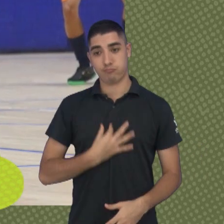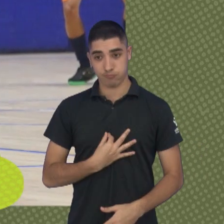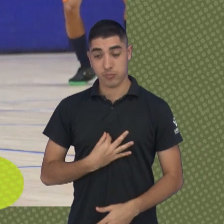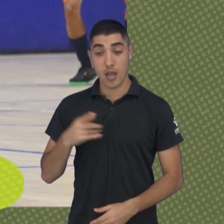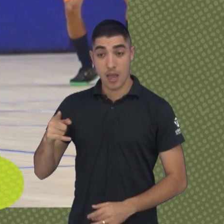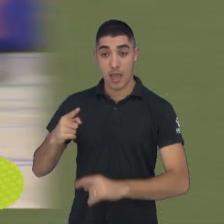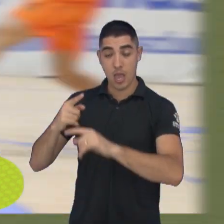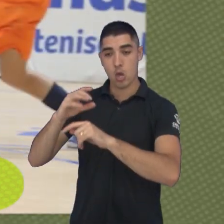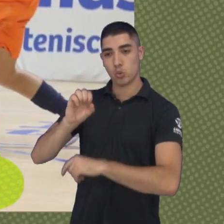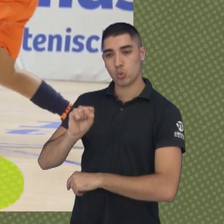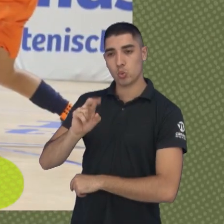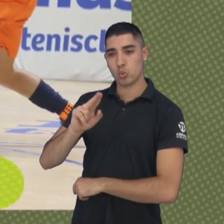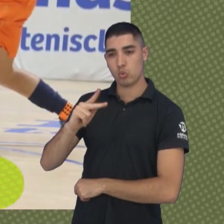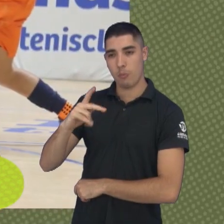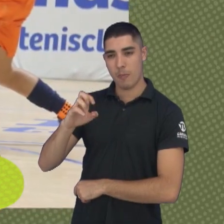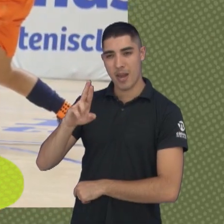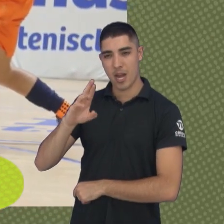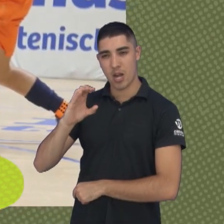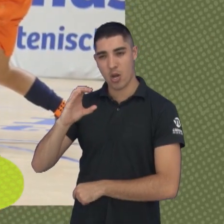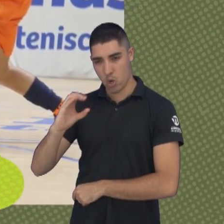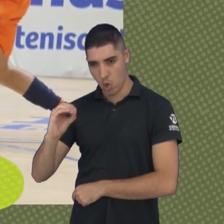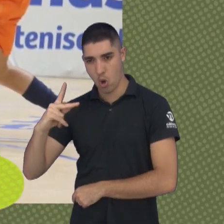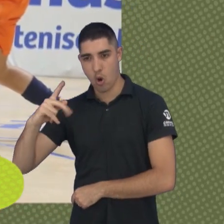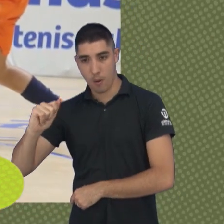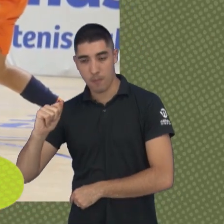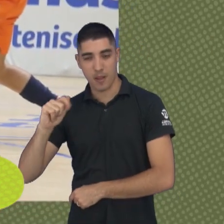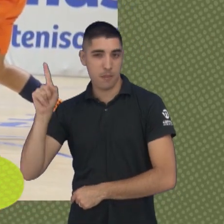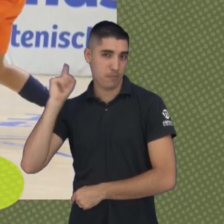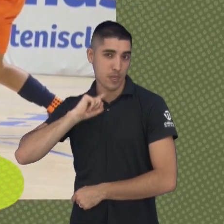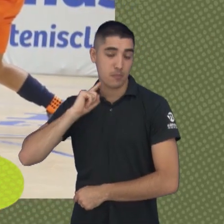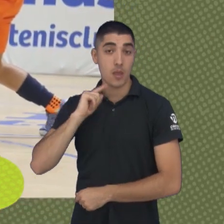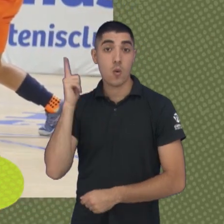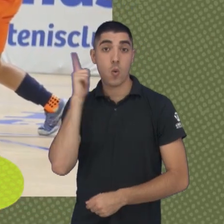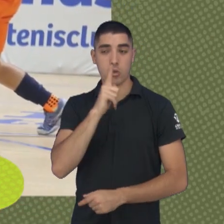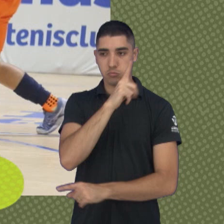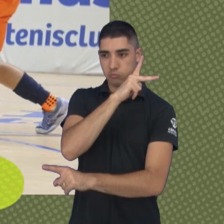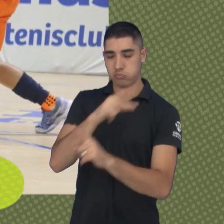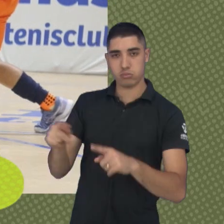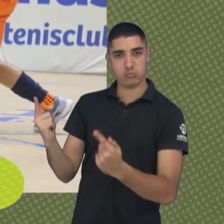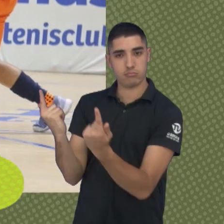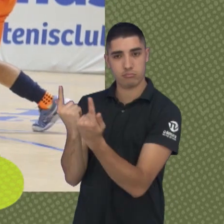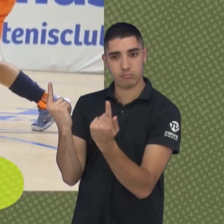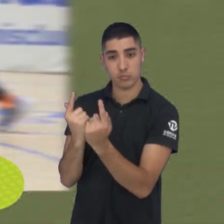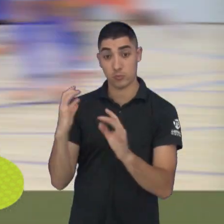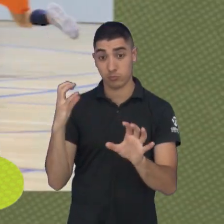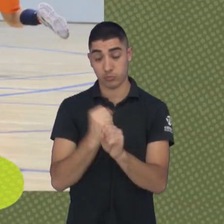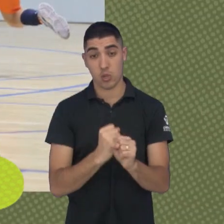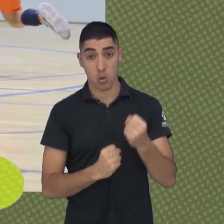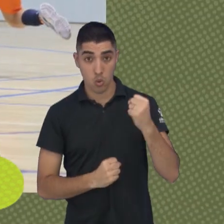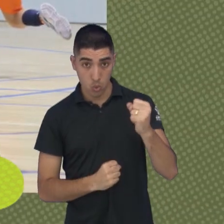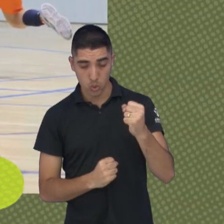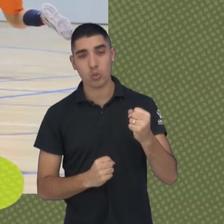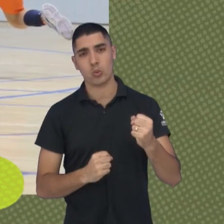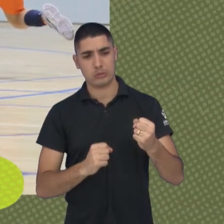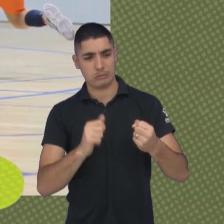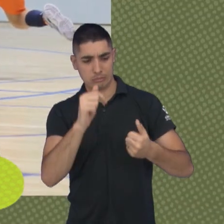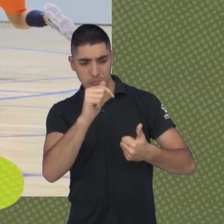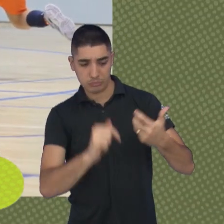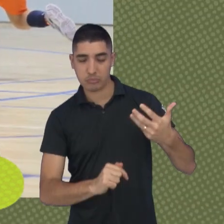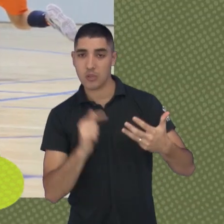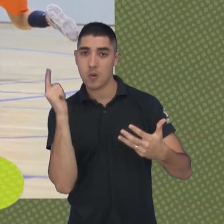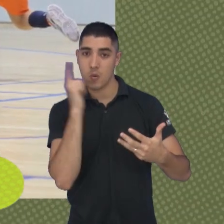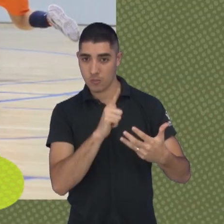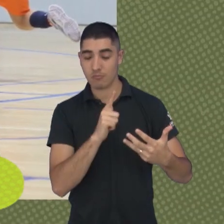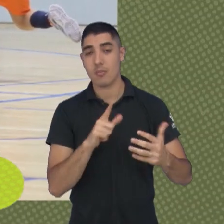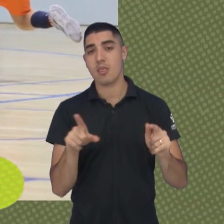ao golear o Magé do Rio de Janeiro por 8-1, com gols de Gabriel Soares 2 vezes, Gomes 2 vezes, Gustavo Japa e Vini, além de um